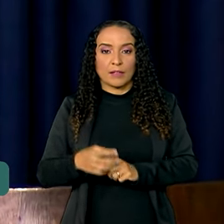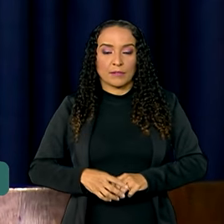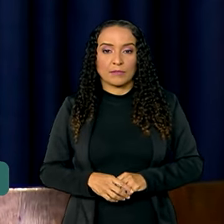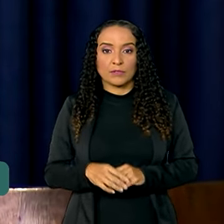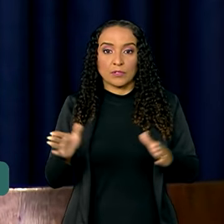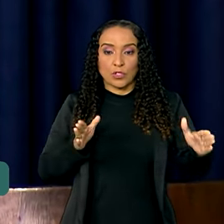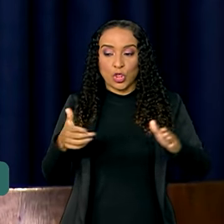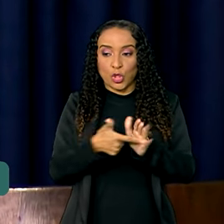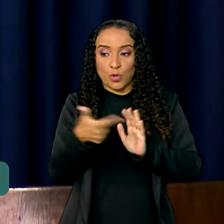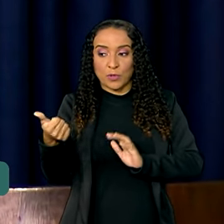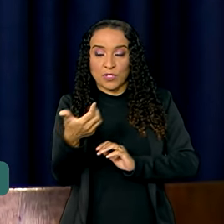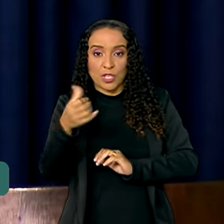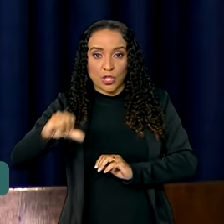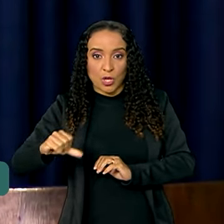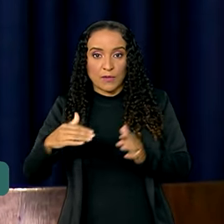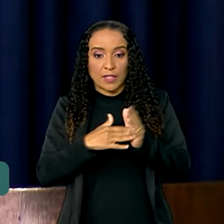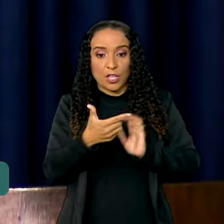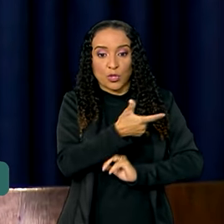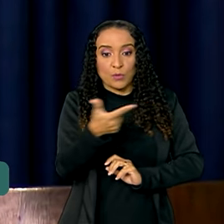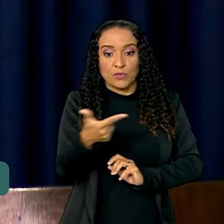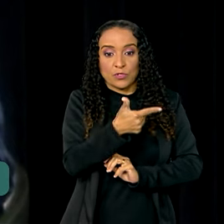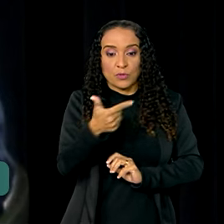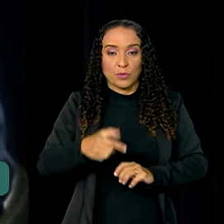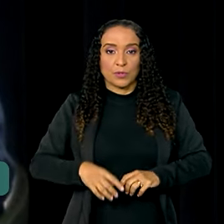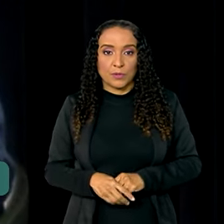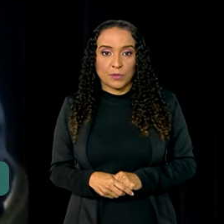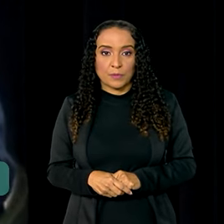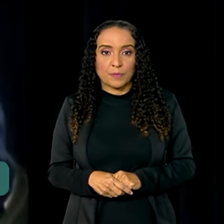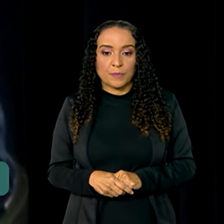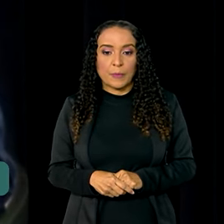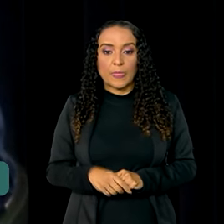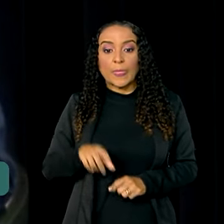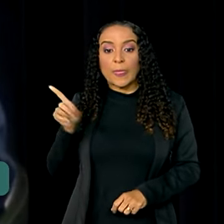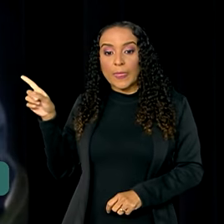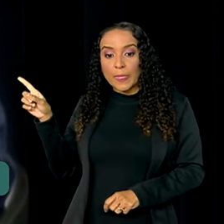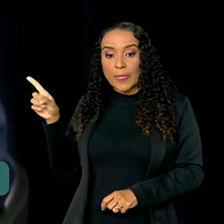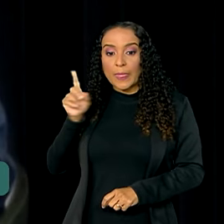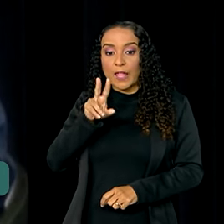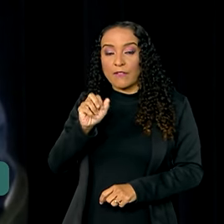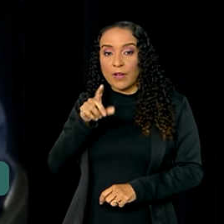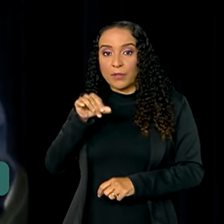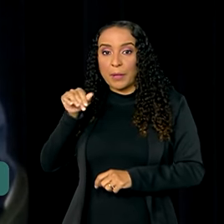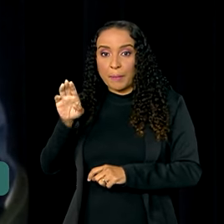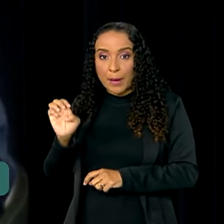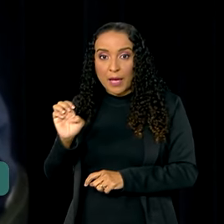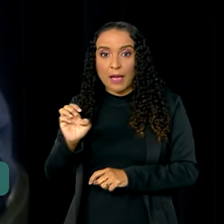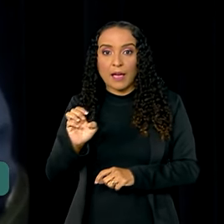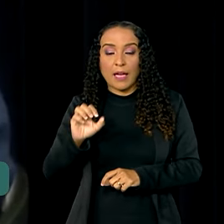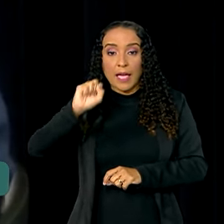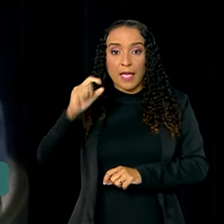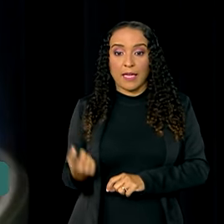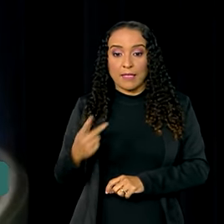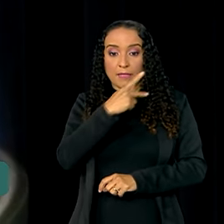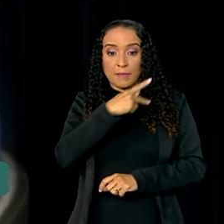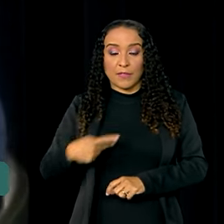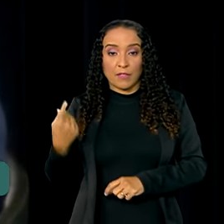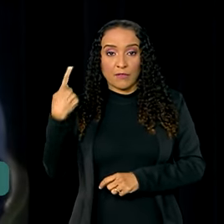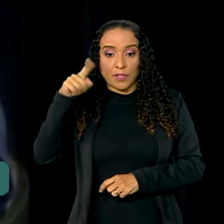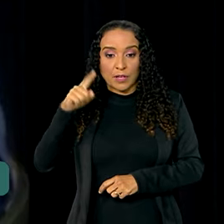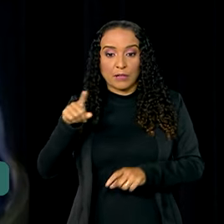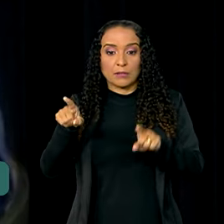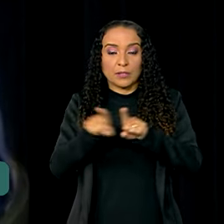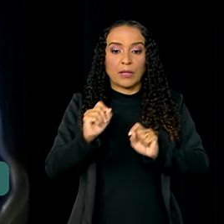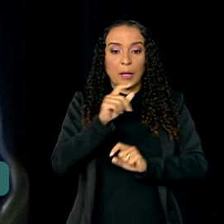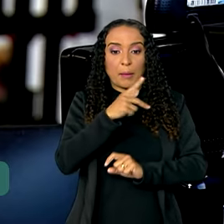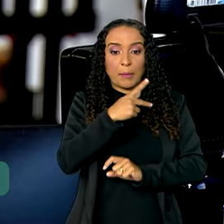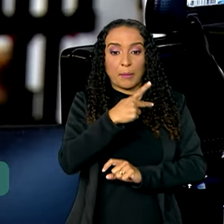entre 2019 e 2022. Valdemar Costa Neto, ex-deputado federal e presidente do Partido